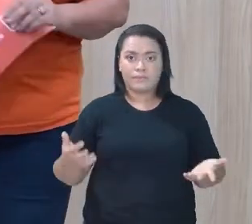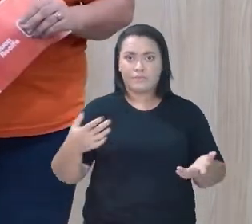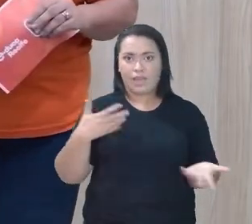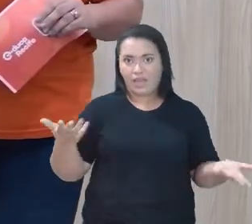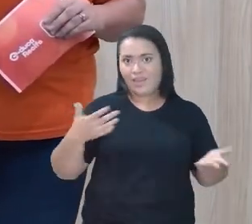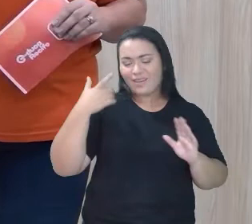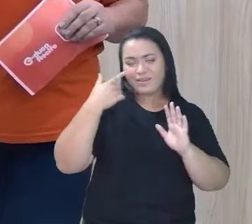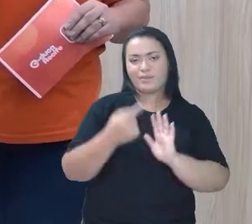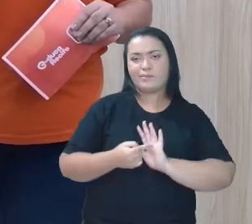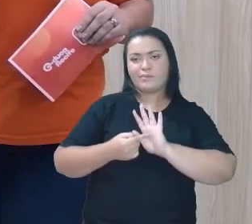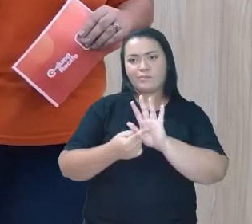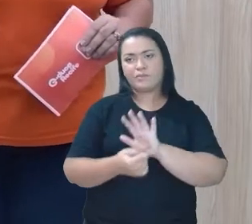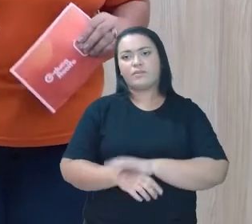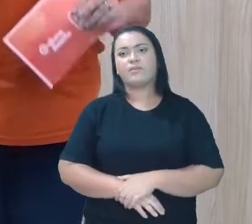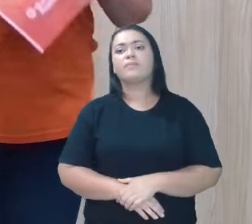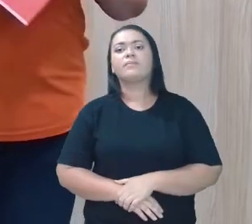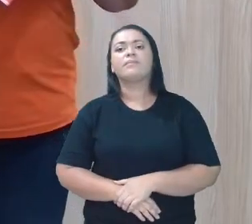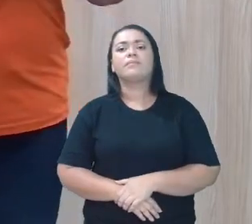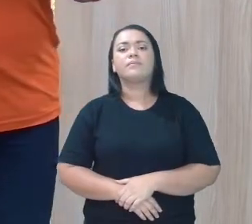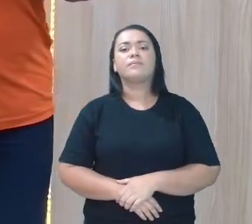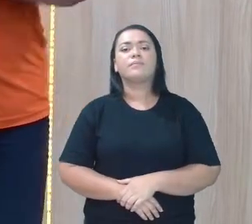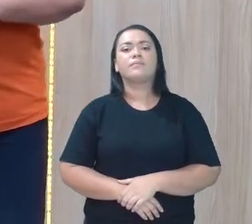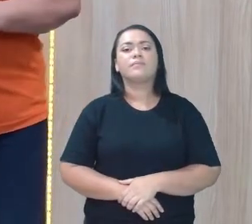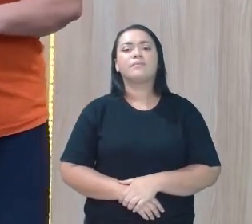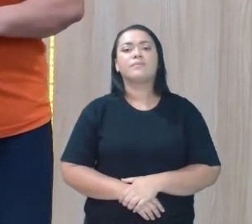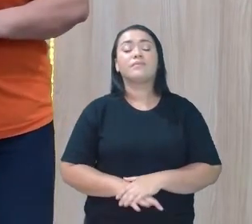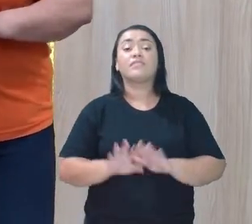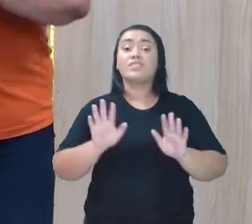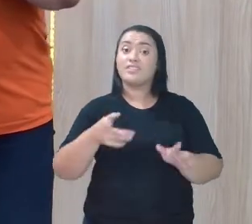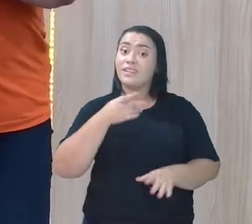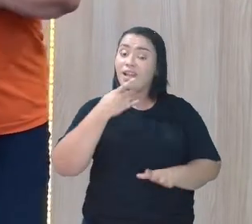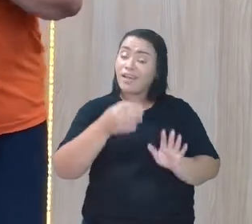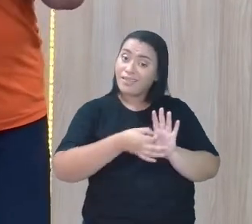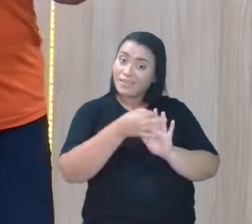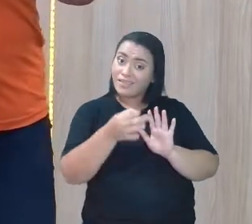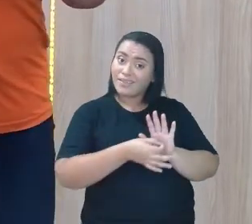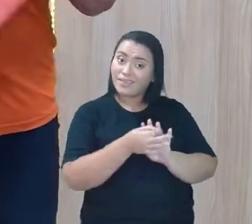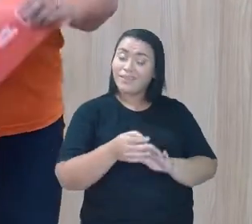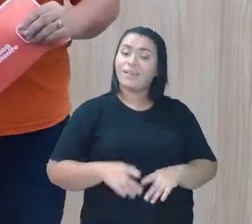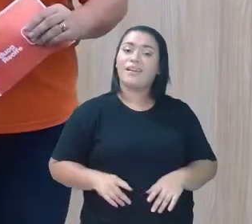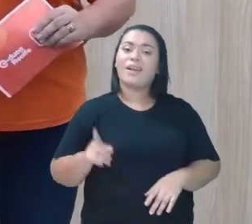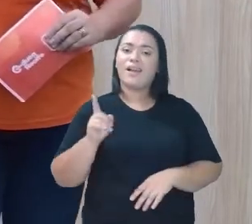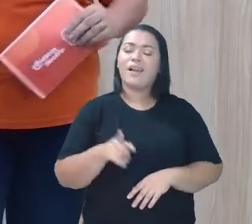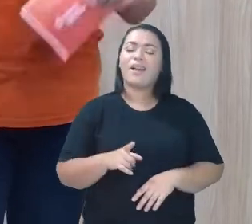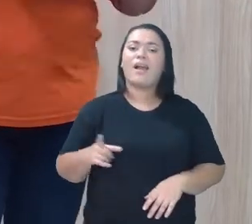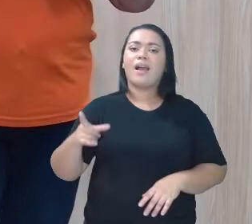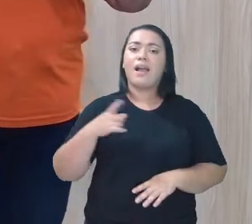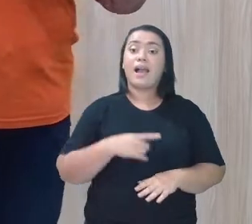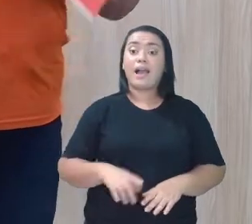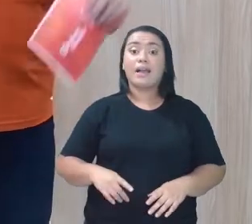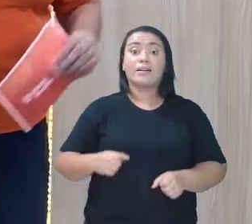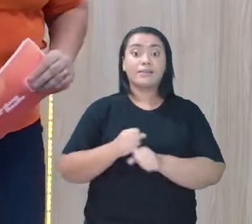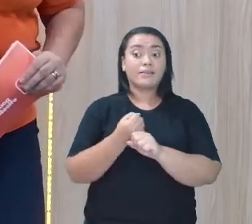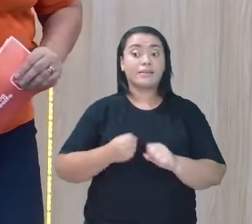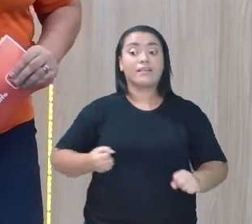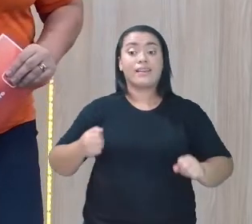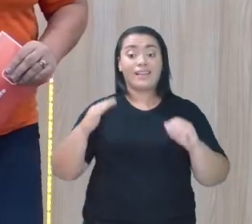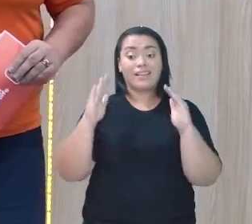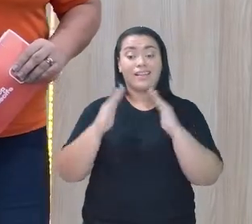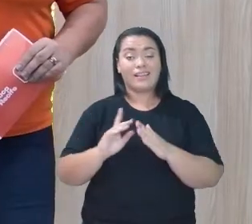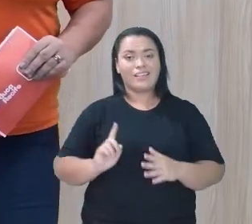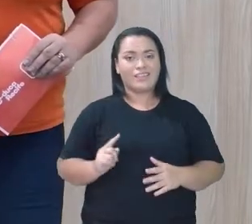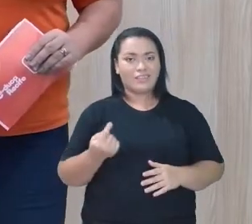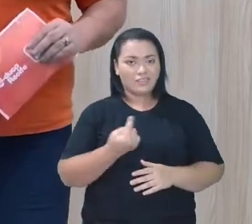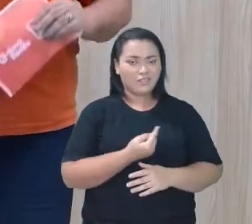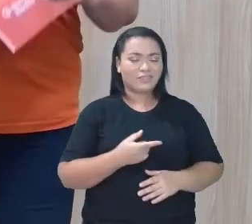vou colocar aqui para vocês agora, eu já dei a dica que é a grande casa, que é onde nós